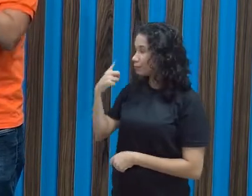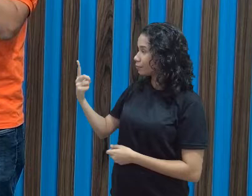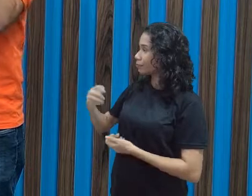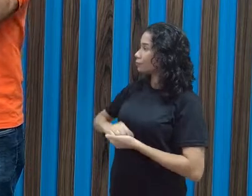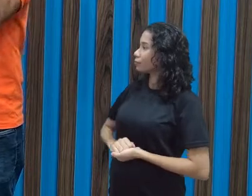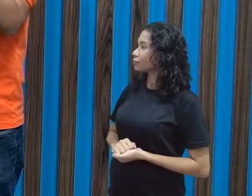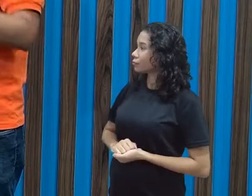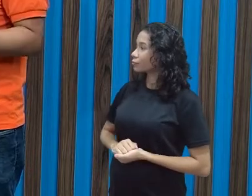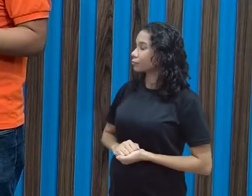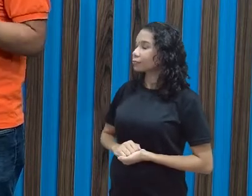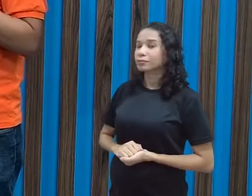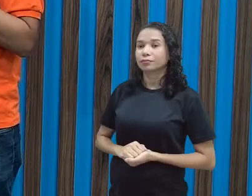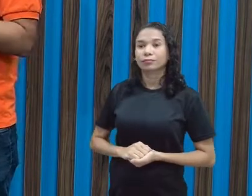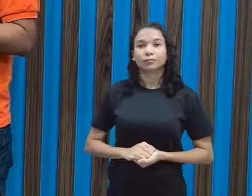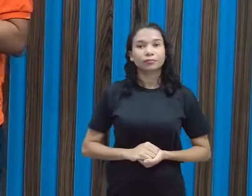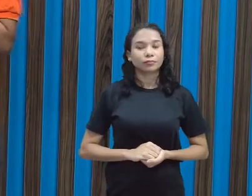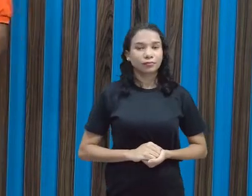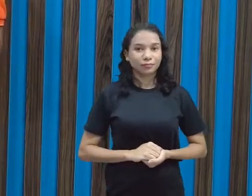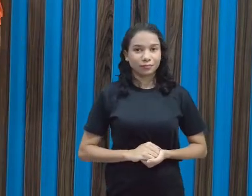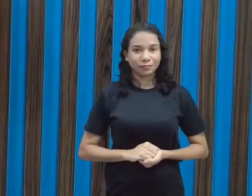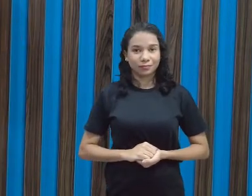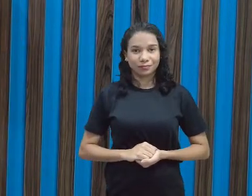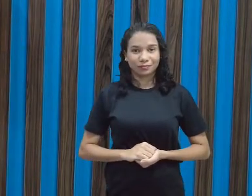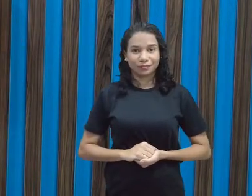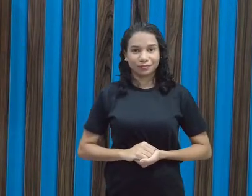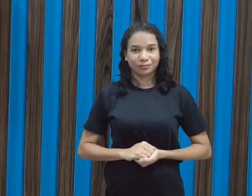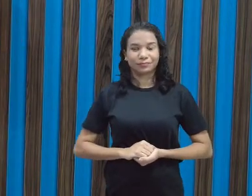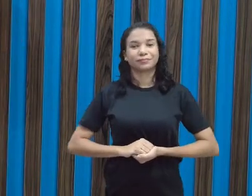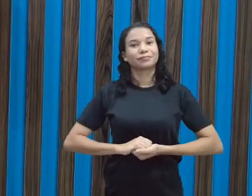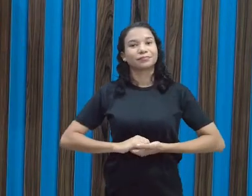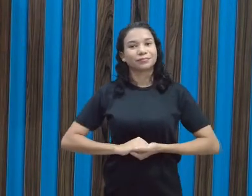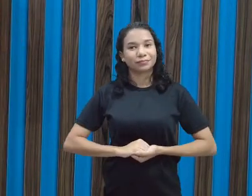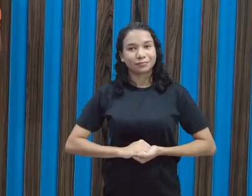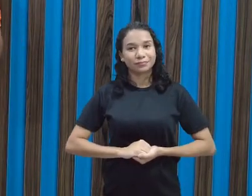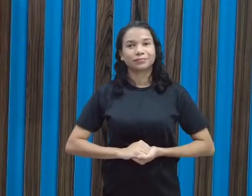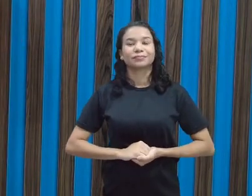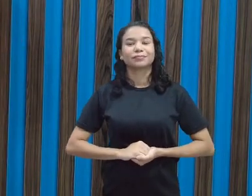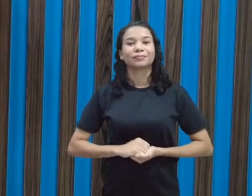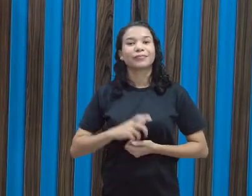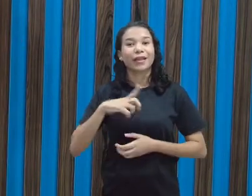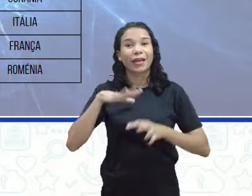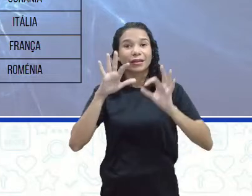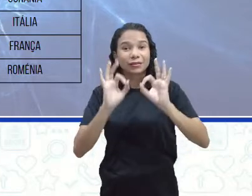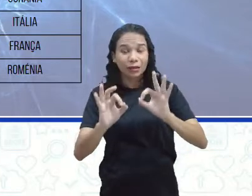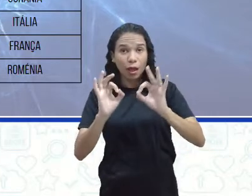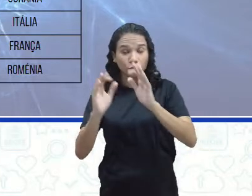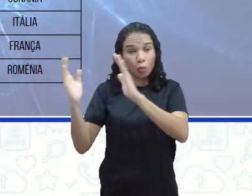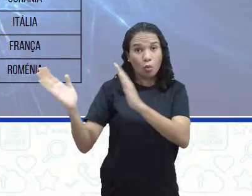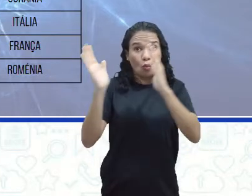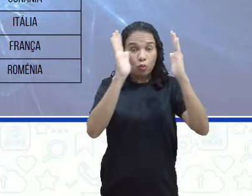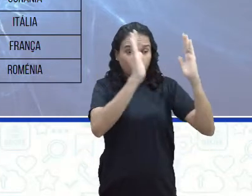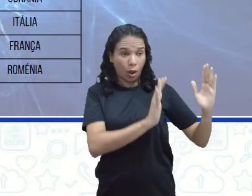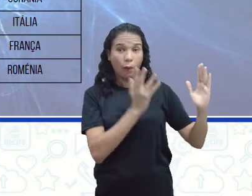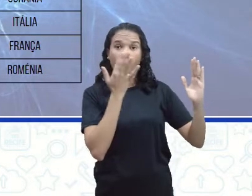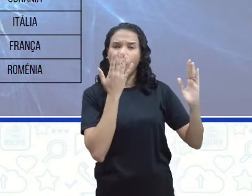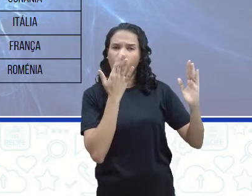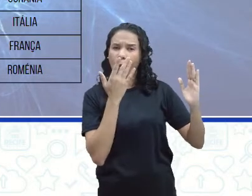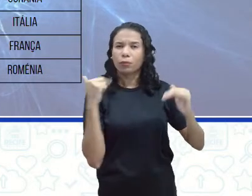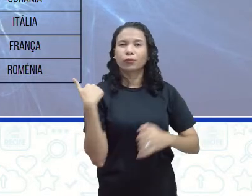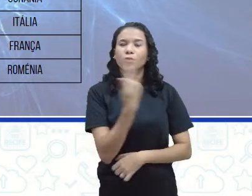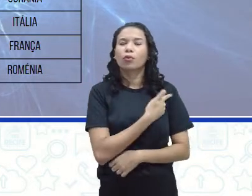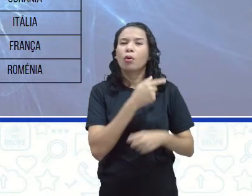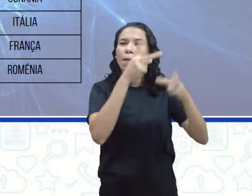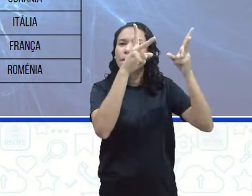Kiev, da Ucrânia, Roma, Paris e Bucareste, na Romênia, tá? Ali ao lado, a gente vê